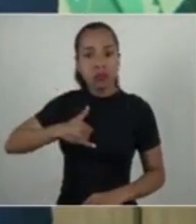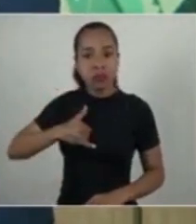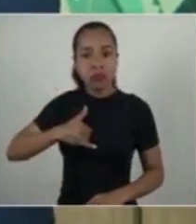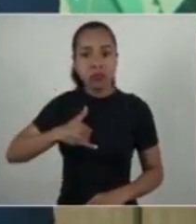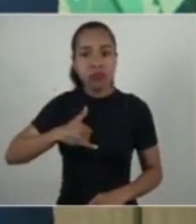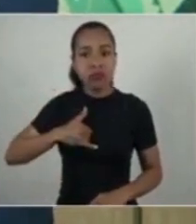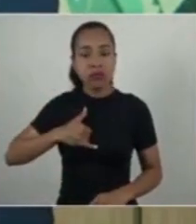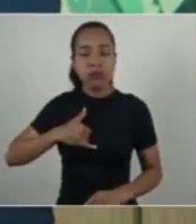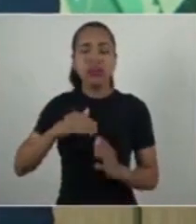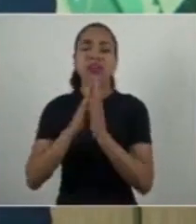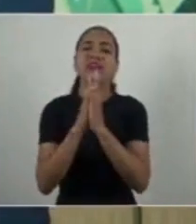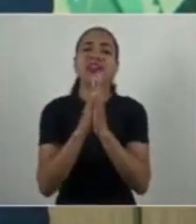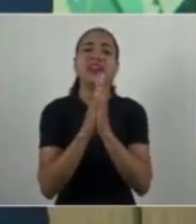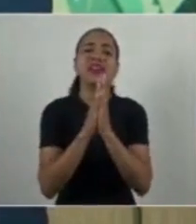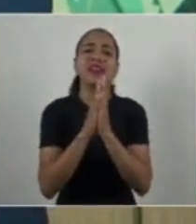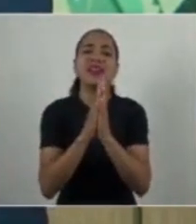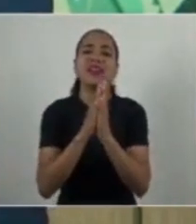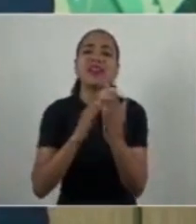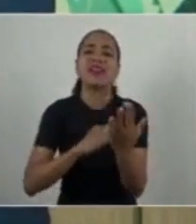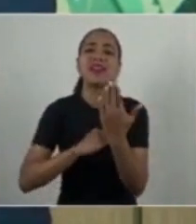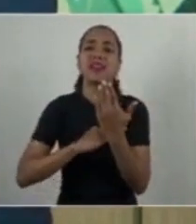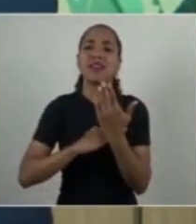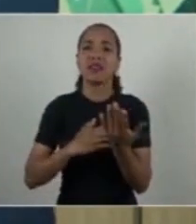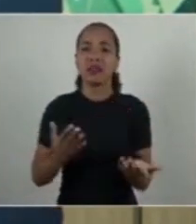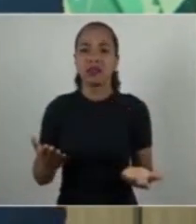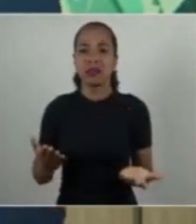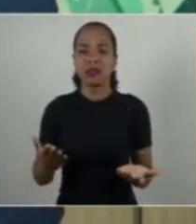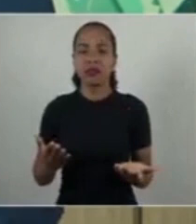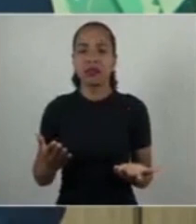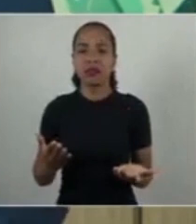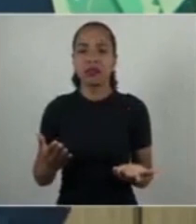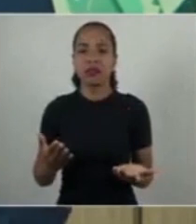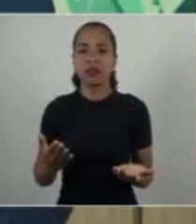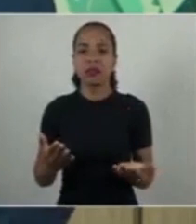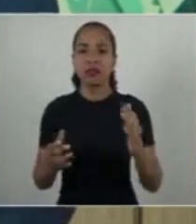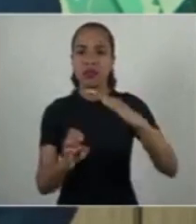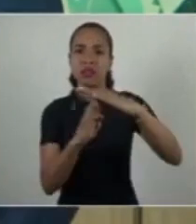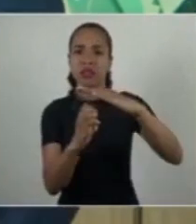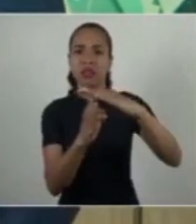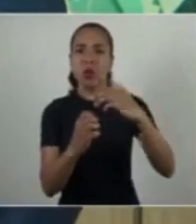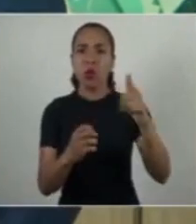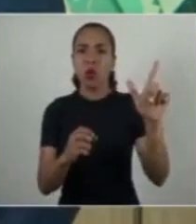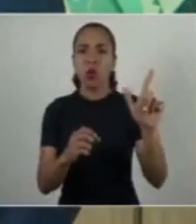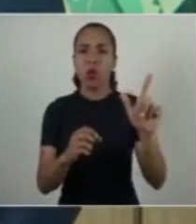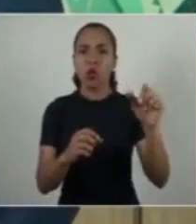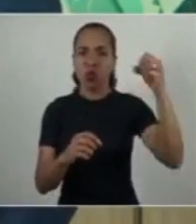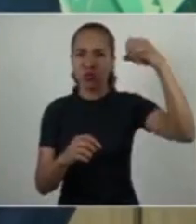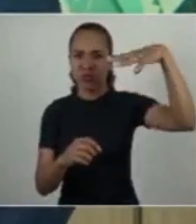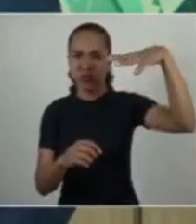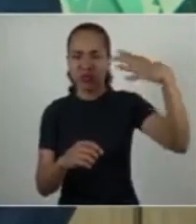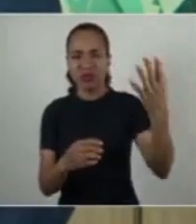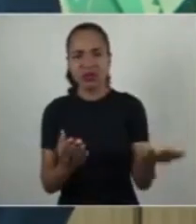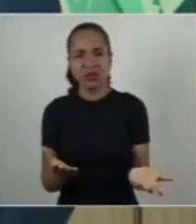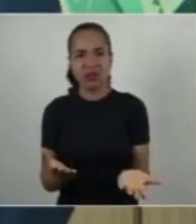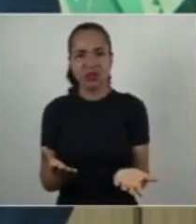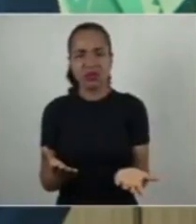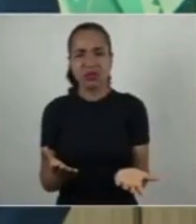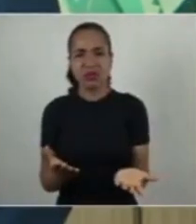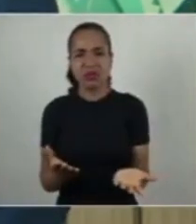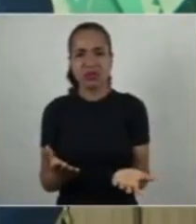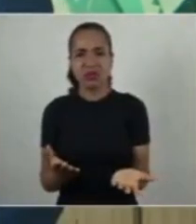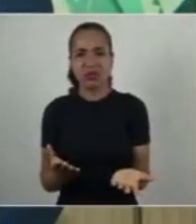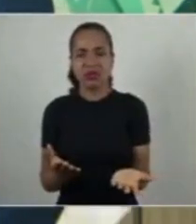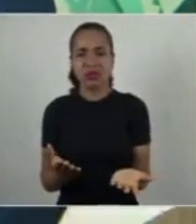socorro em relação a energiza só para vocês terem uma ideia a saneu tá com